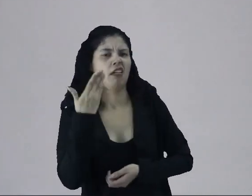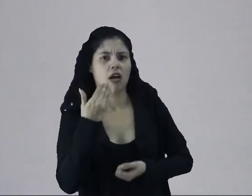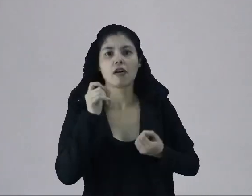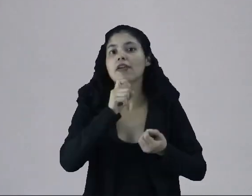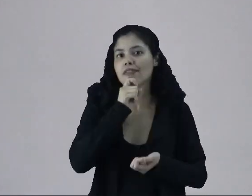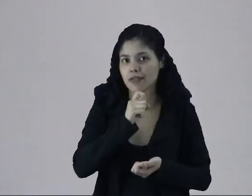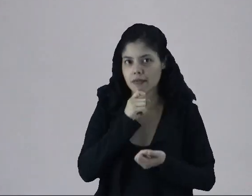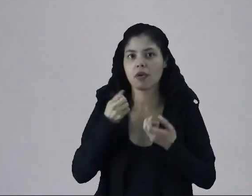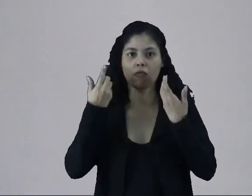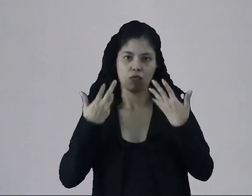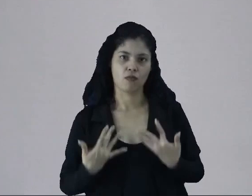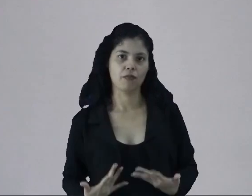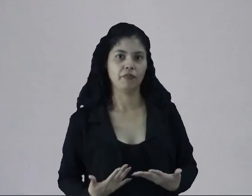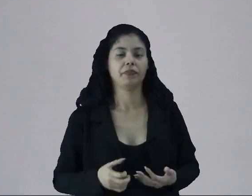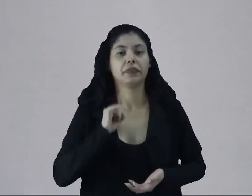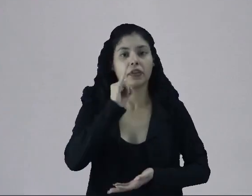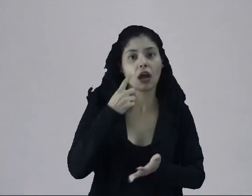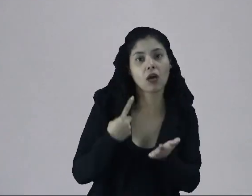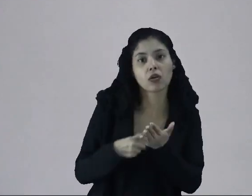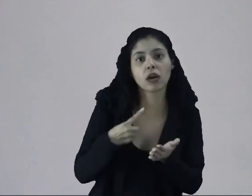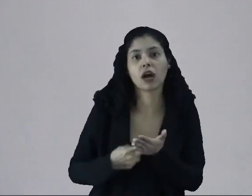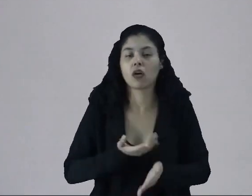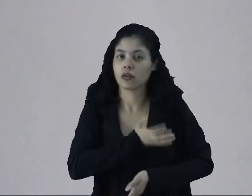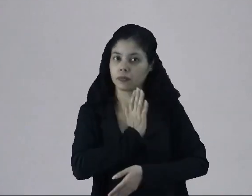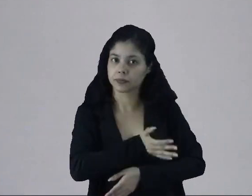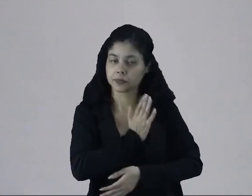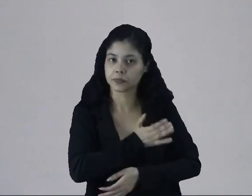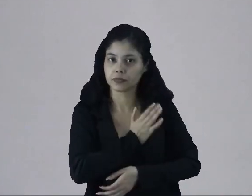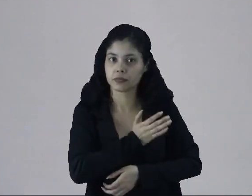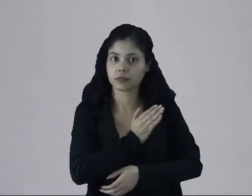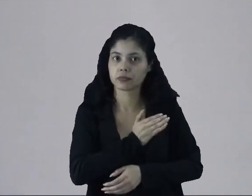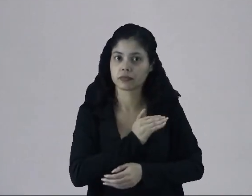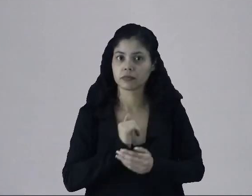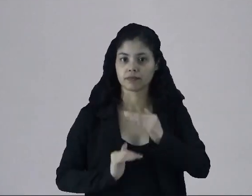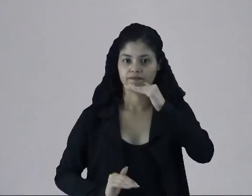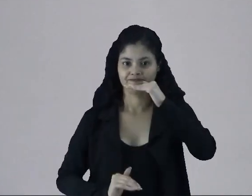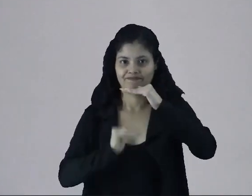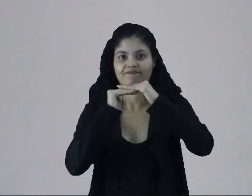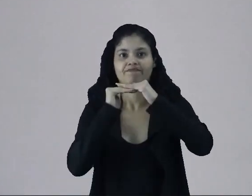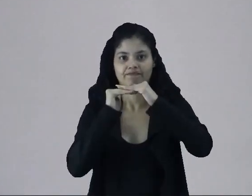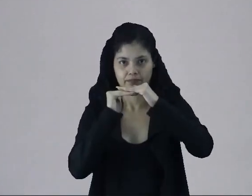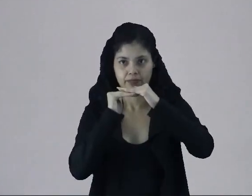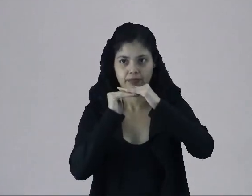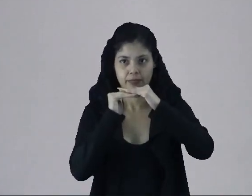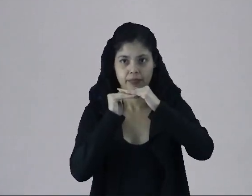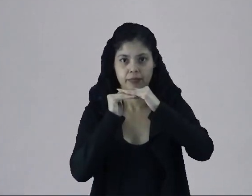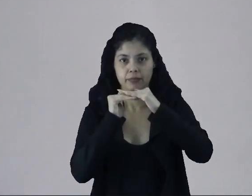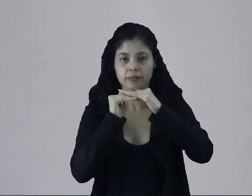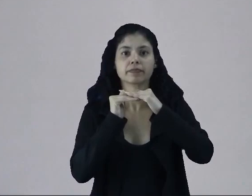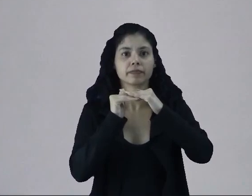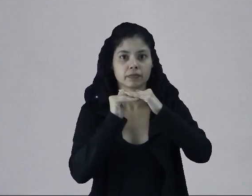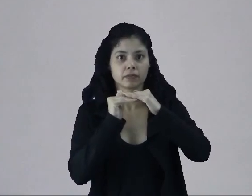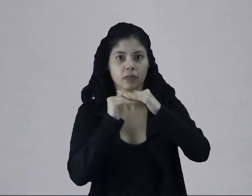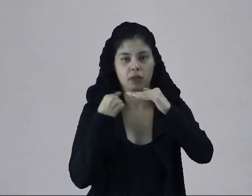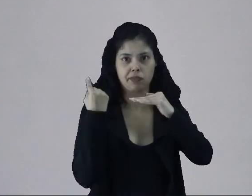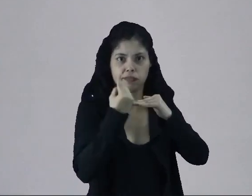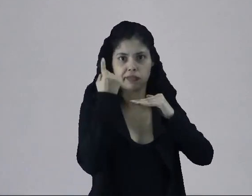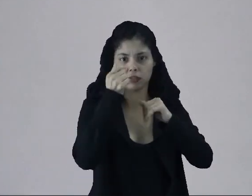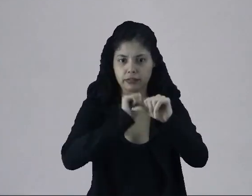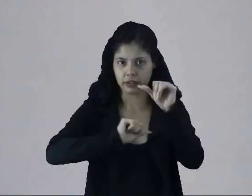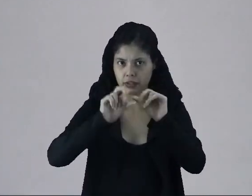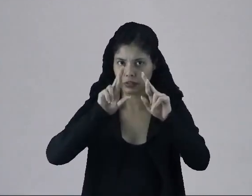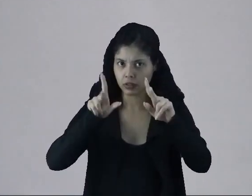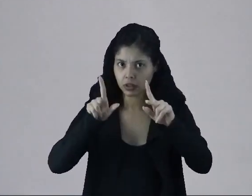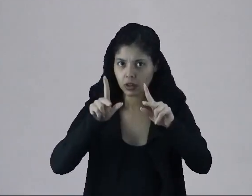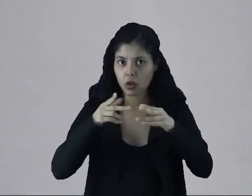resfriar. Se a sua condição cardiovascular, sua pressão entre as suas artérias e veias estiver alterada,